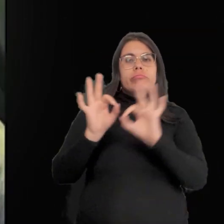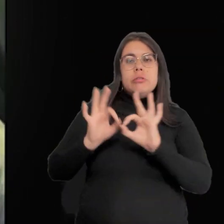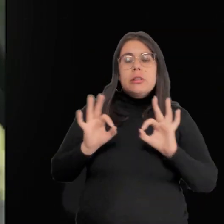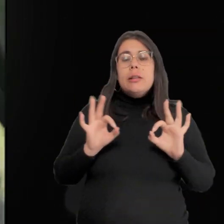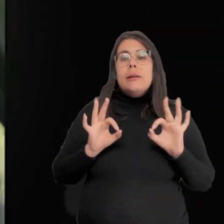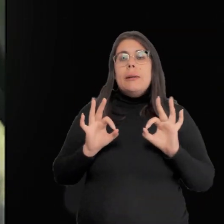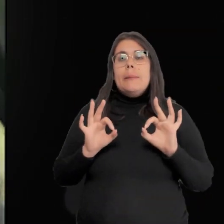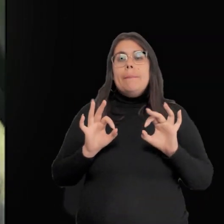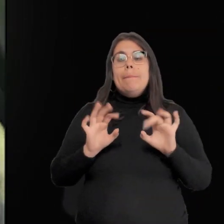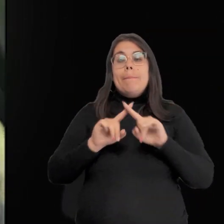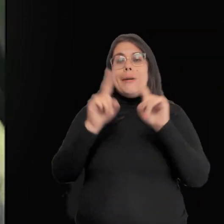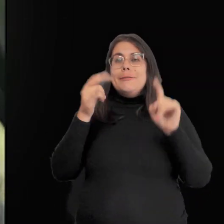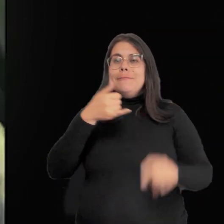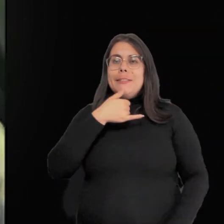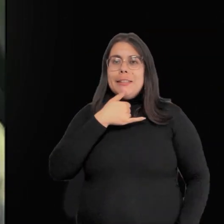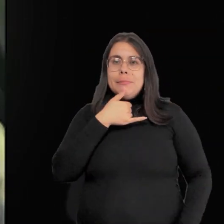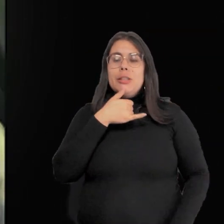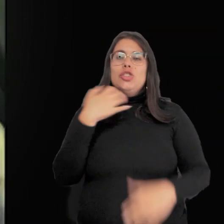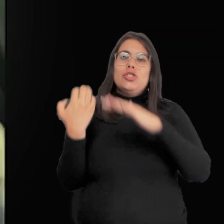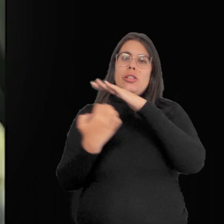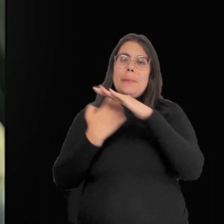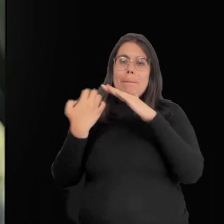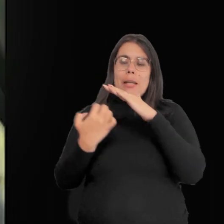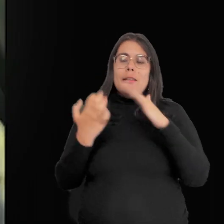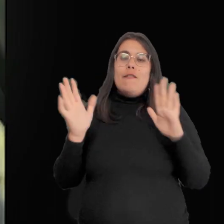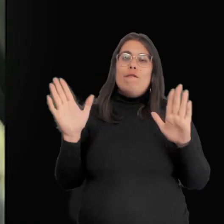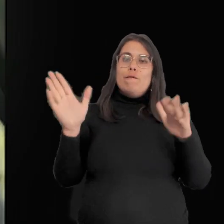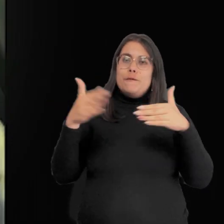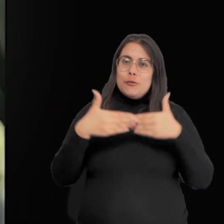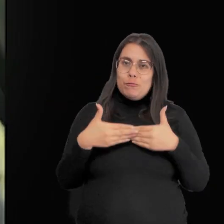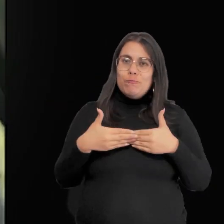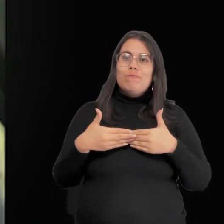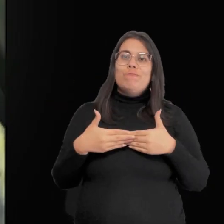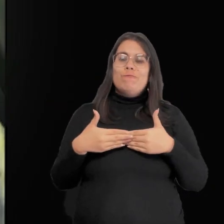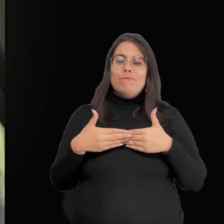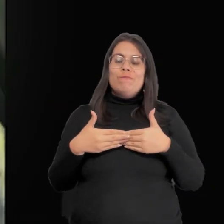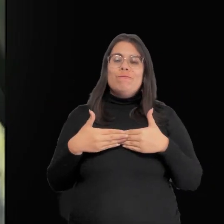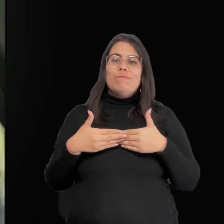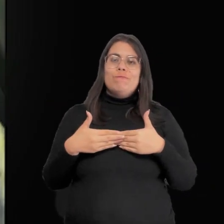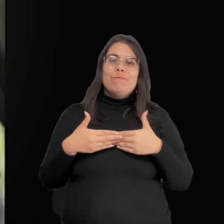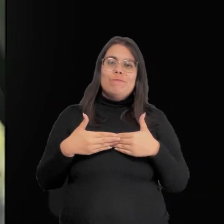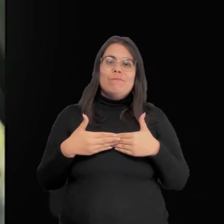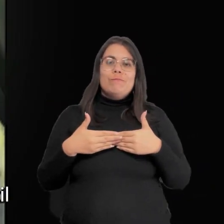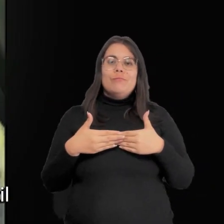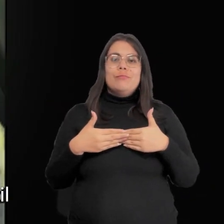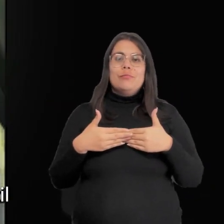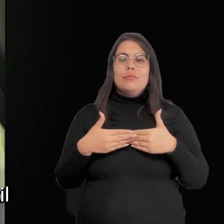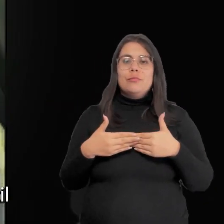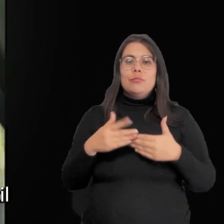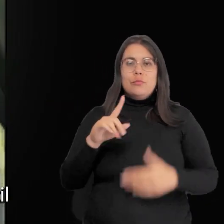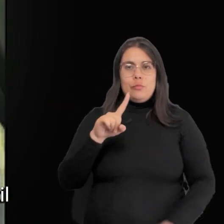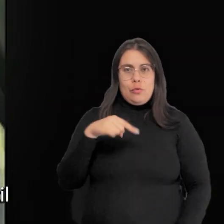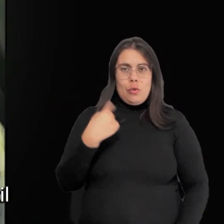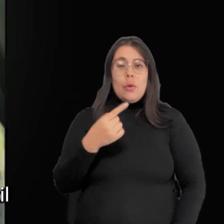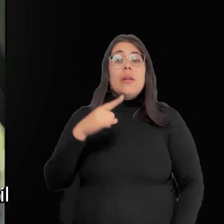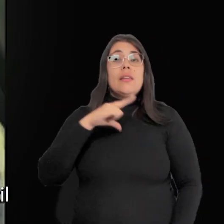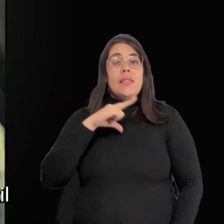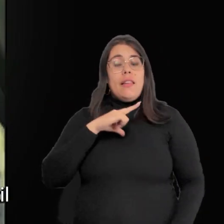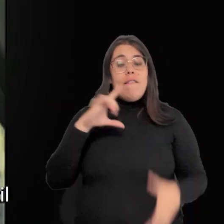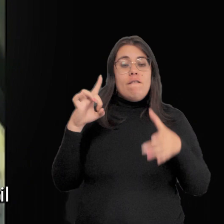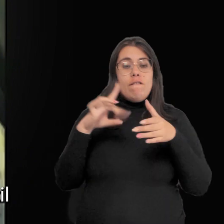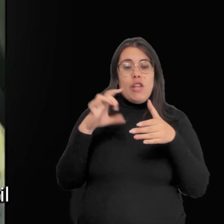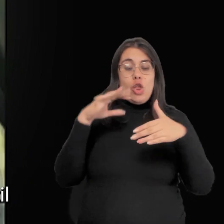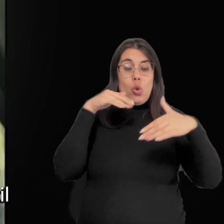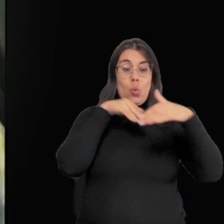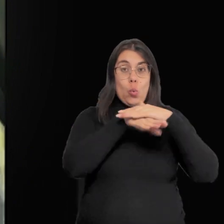restauro. Infelizmente, a fábrica fechou. Tá? E nós temos um grande estoque